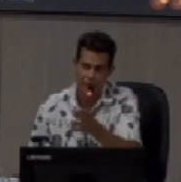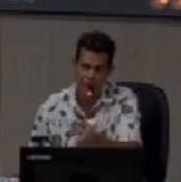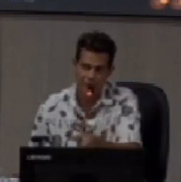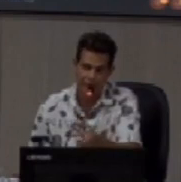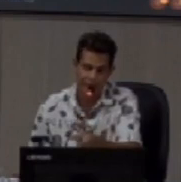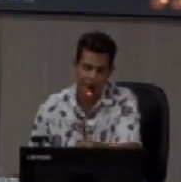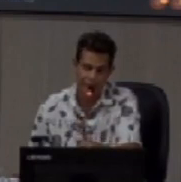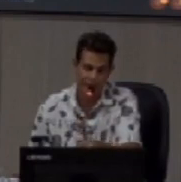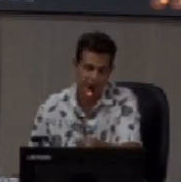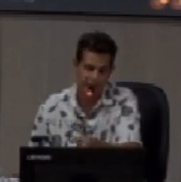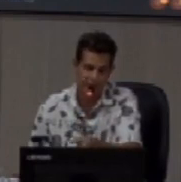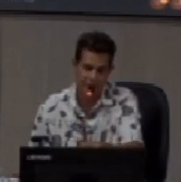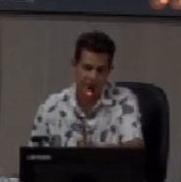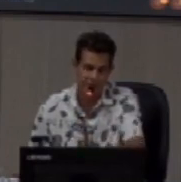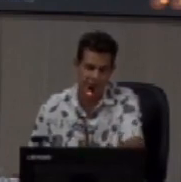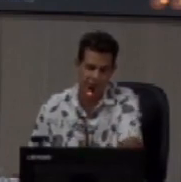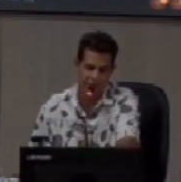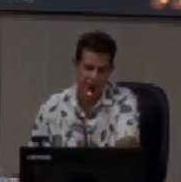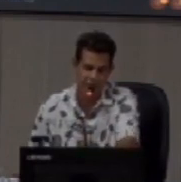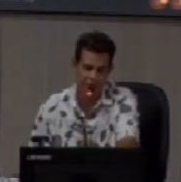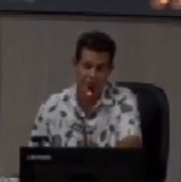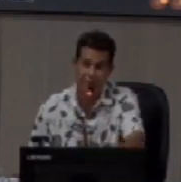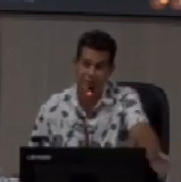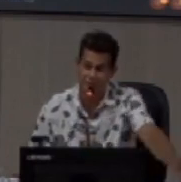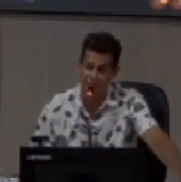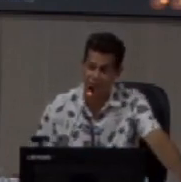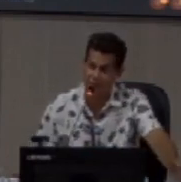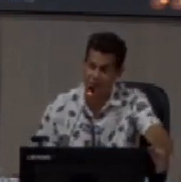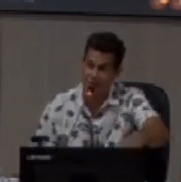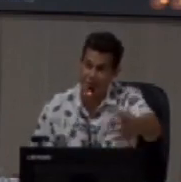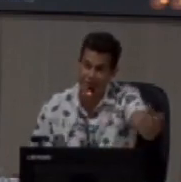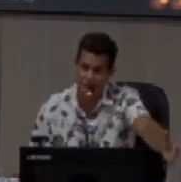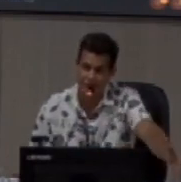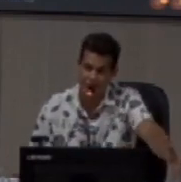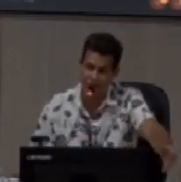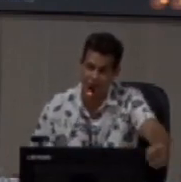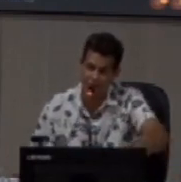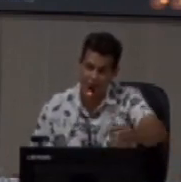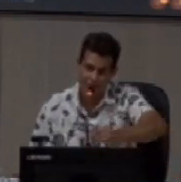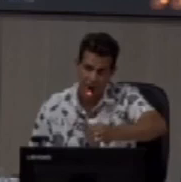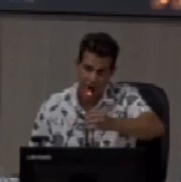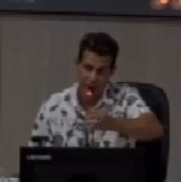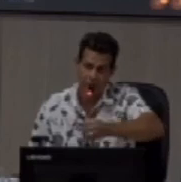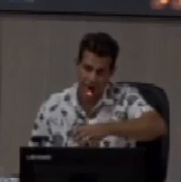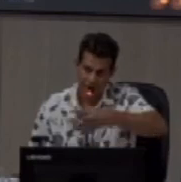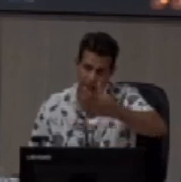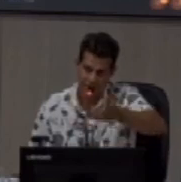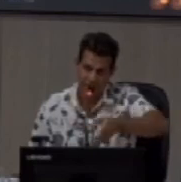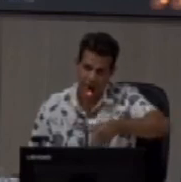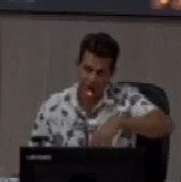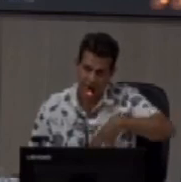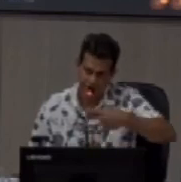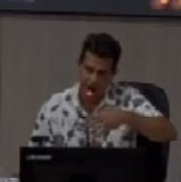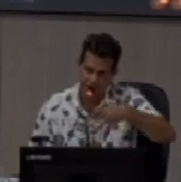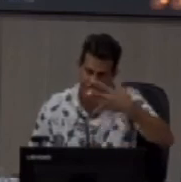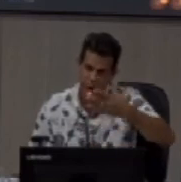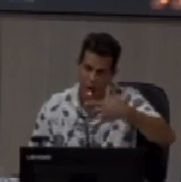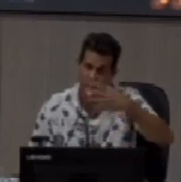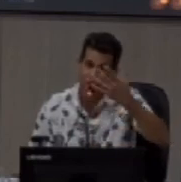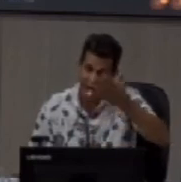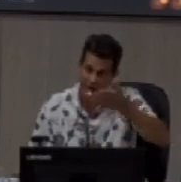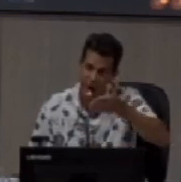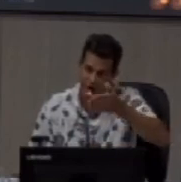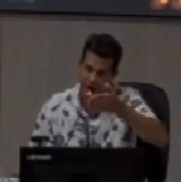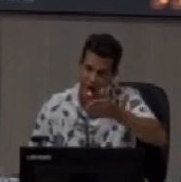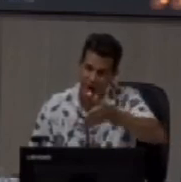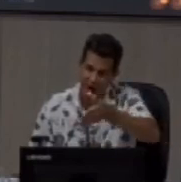teor, ele não tem explicitamente o que, que vai ser, o que, que está impactando, entendeu? Eu acho que para chegar nele, com ele, tem um